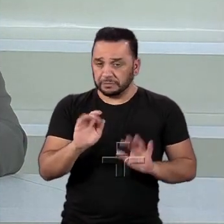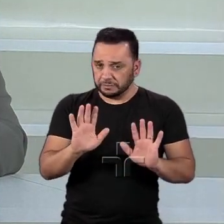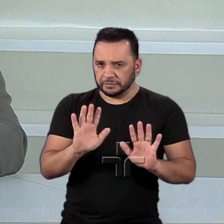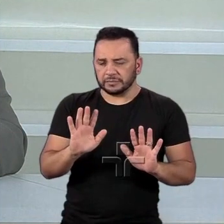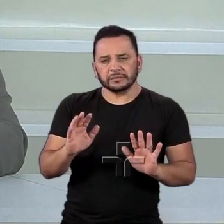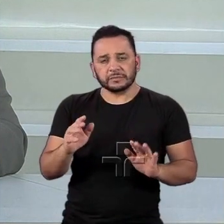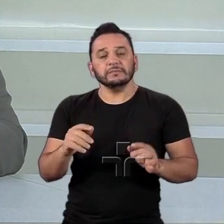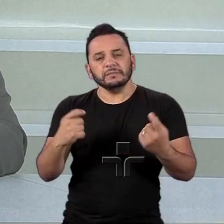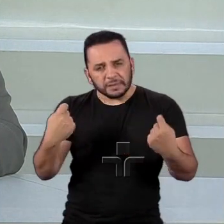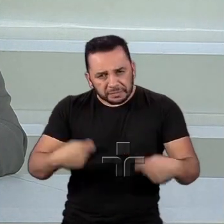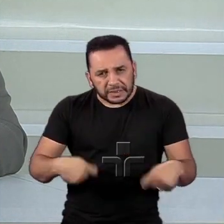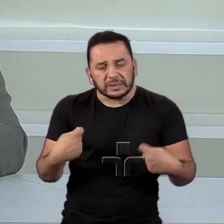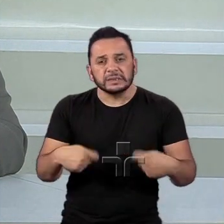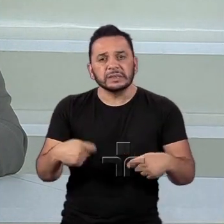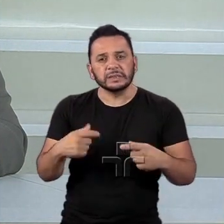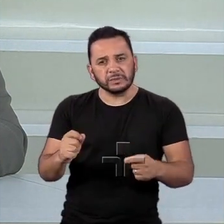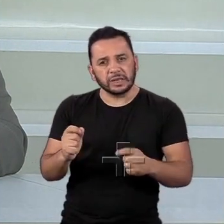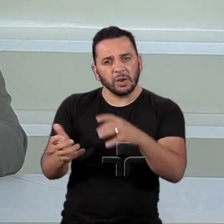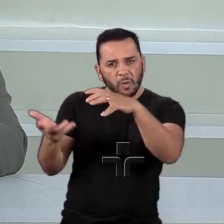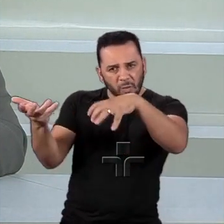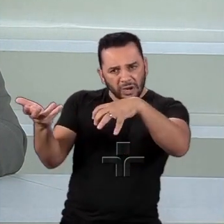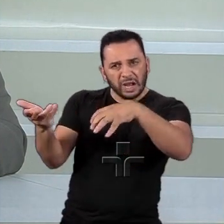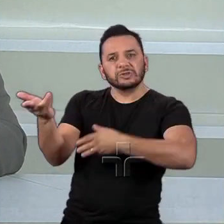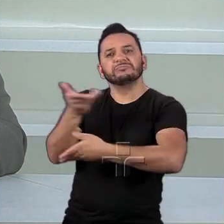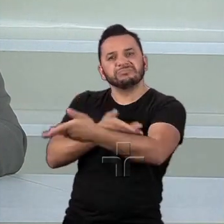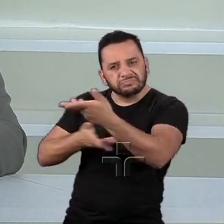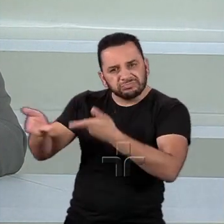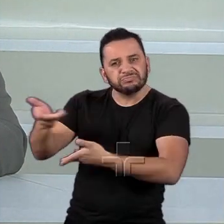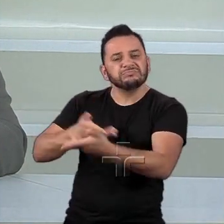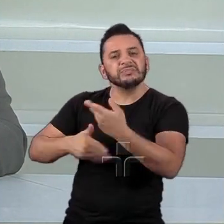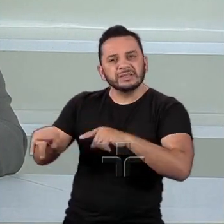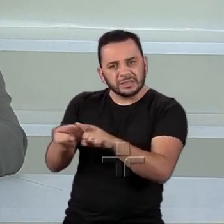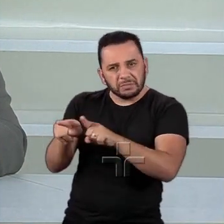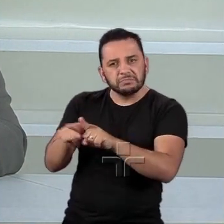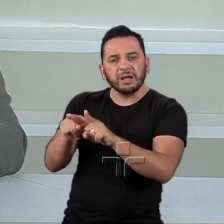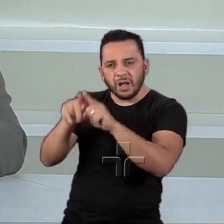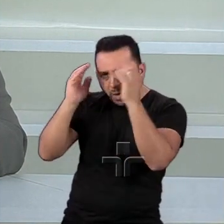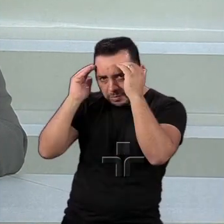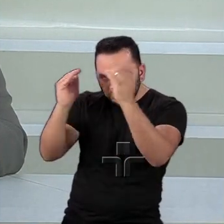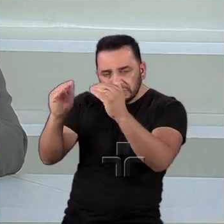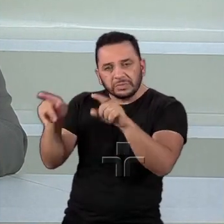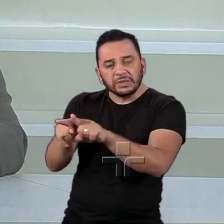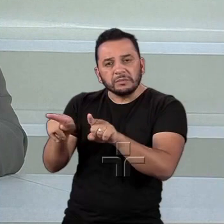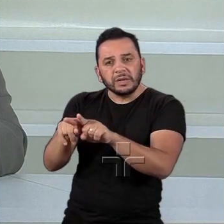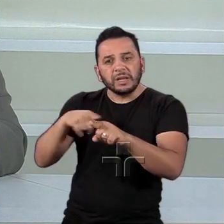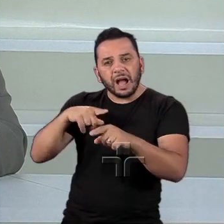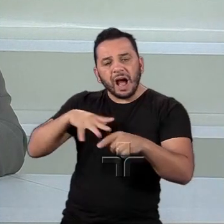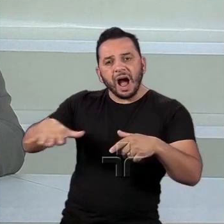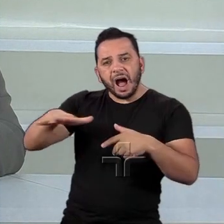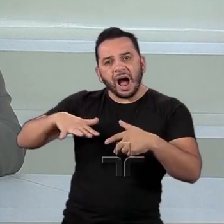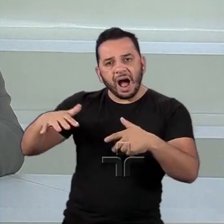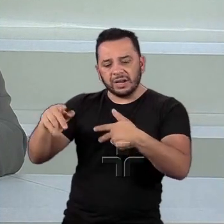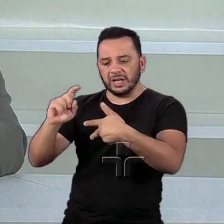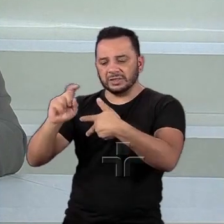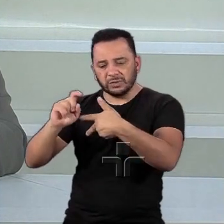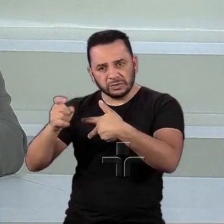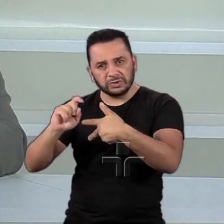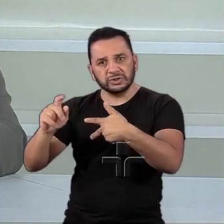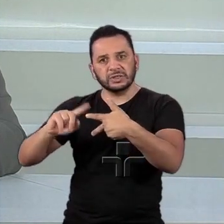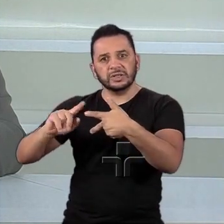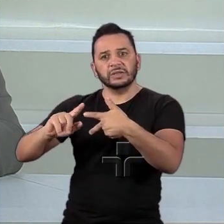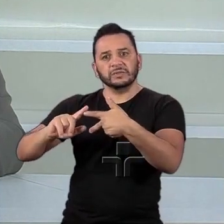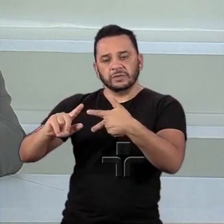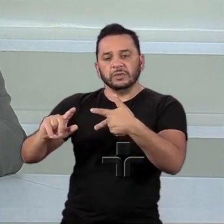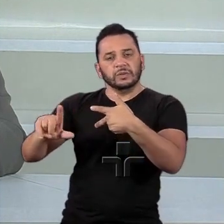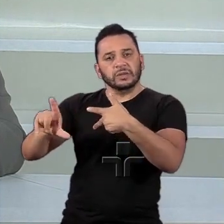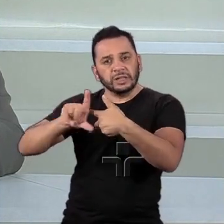muito harmonioso com o Congresso Nacional e muito respeitoso com o Poder Executivo, com o Poder Legislativo, com o Poder Judiciário,